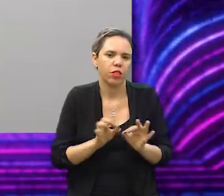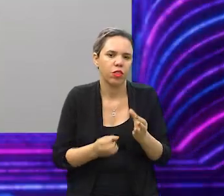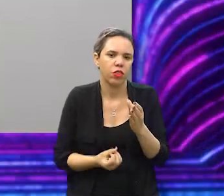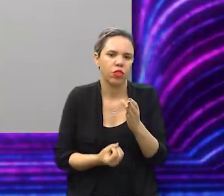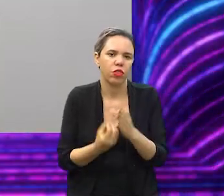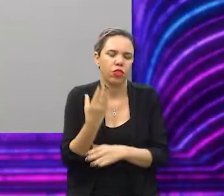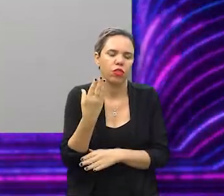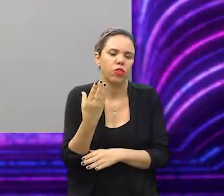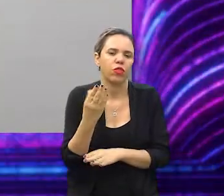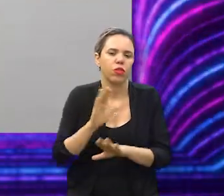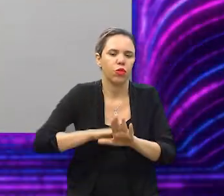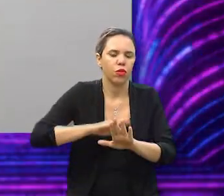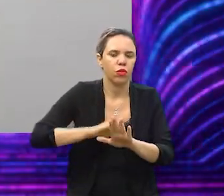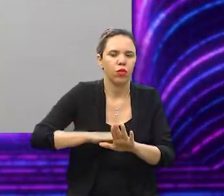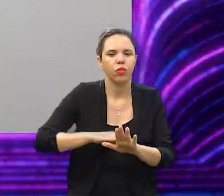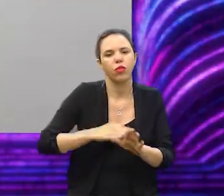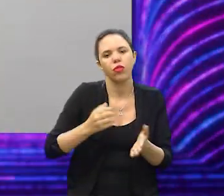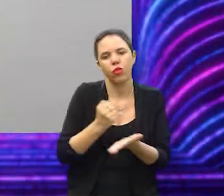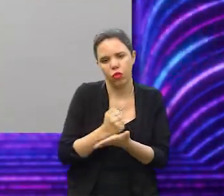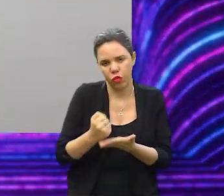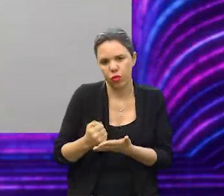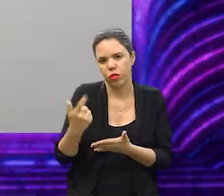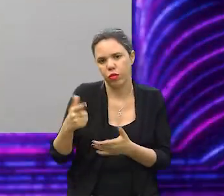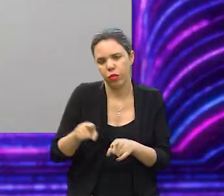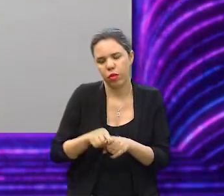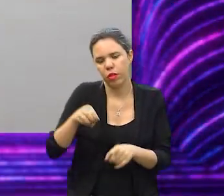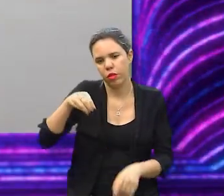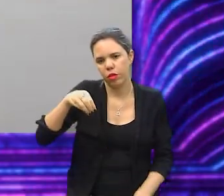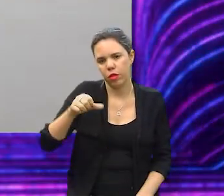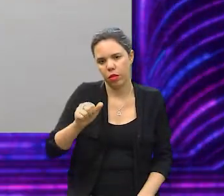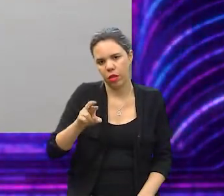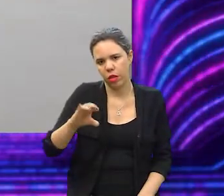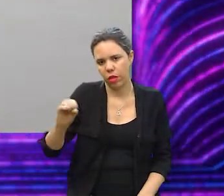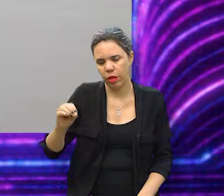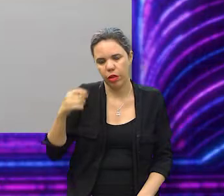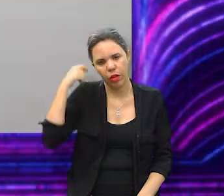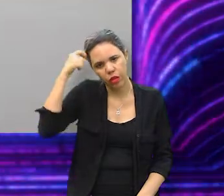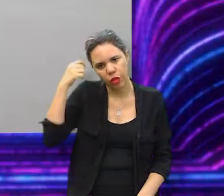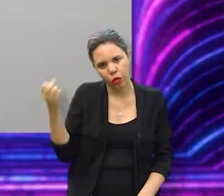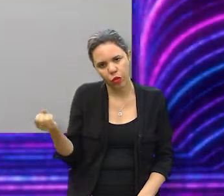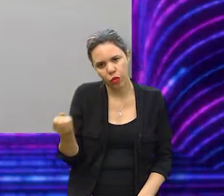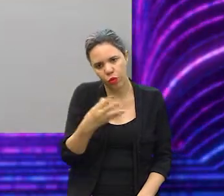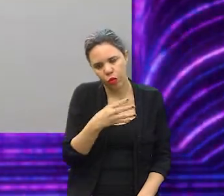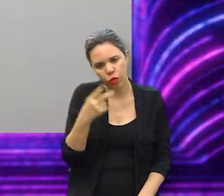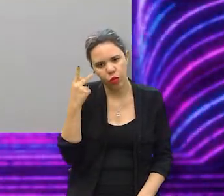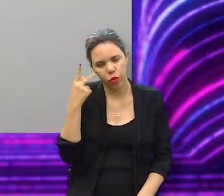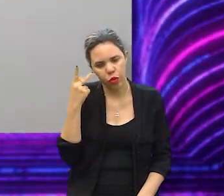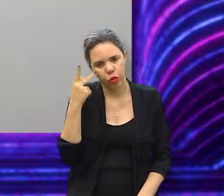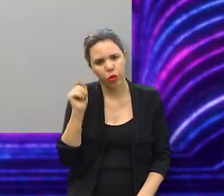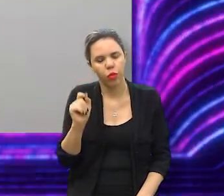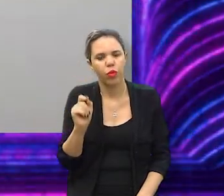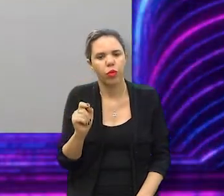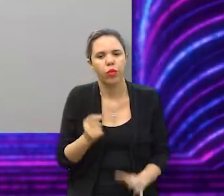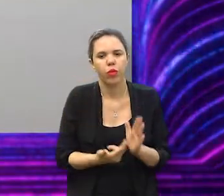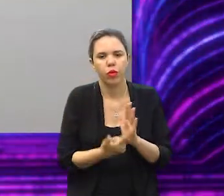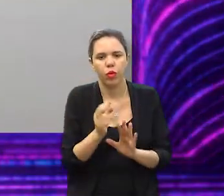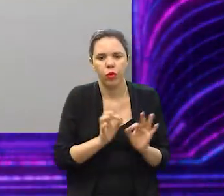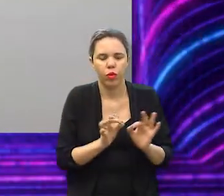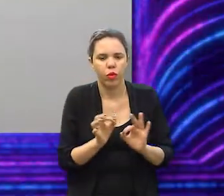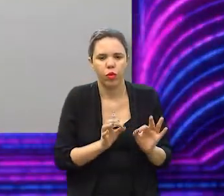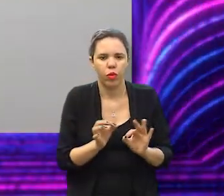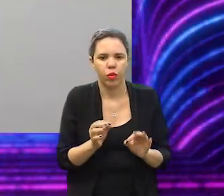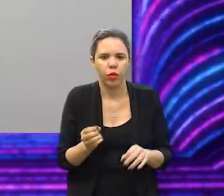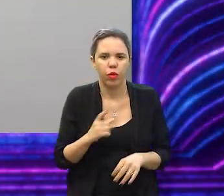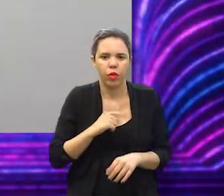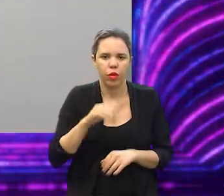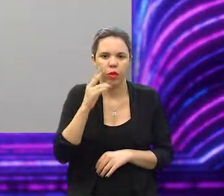do MacEd. A gente contratou também o Márcio Pazin, que é um artista novo no mercado de São Paulo. Ele está desenhando o spin-off. Essa vai